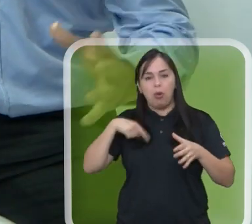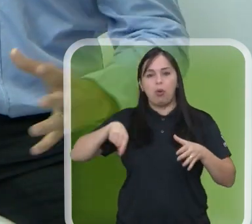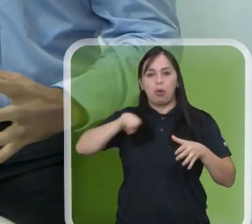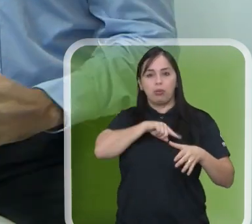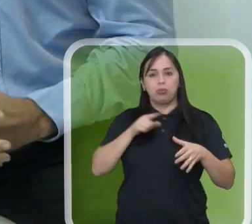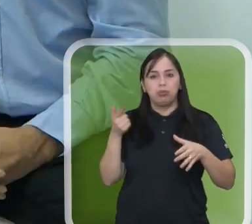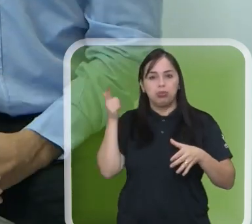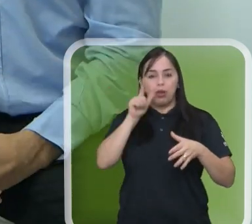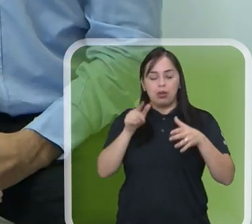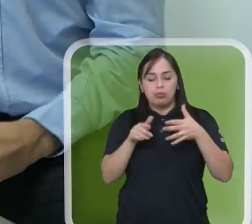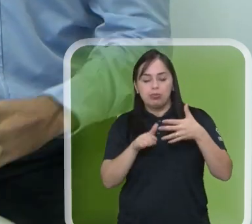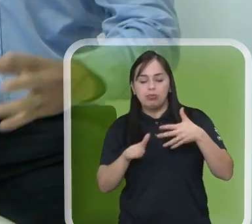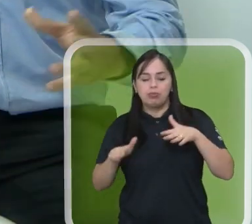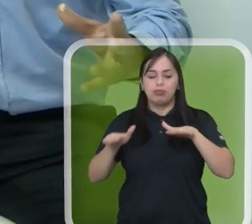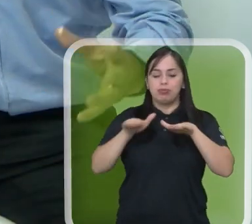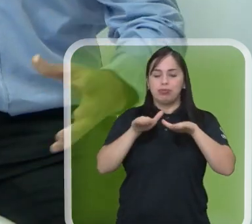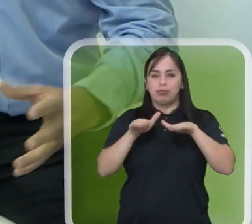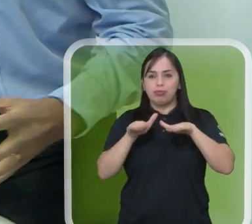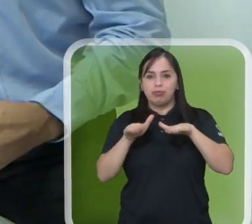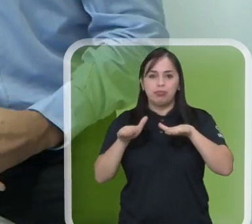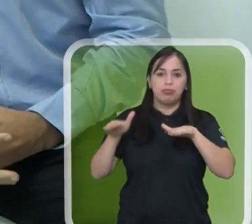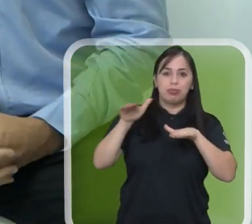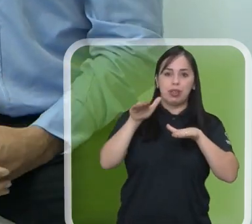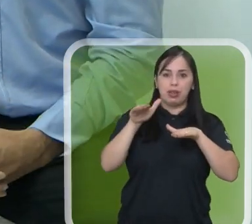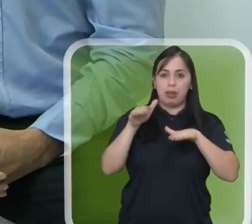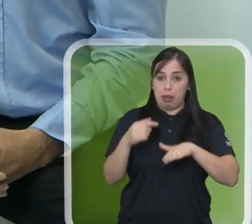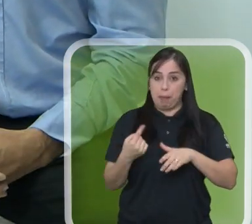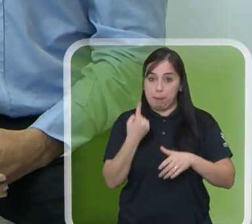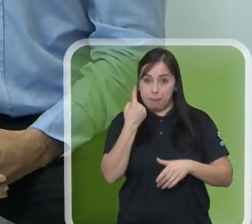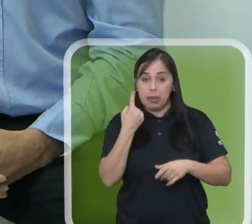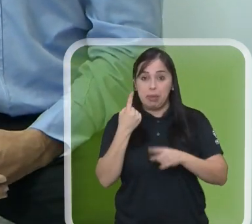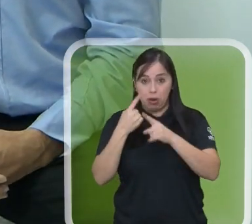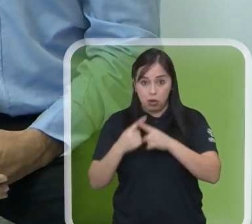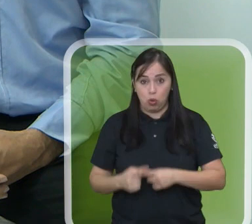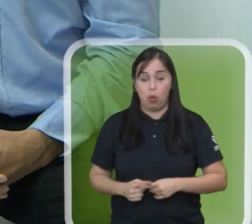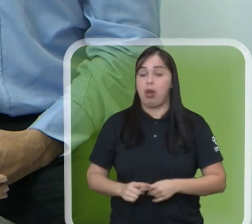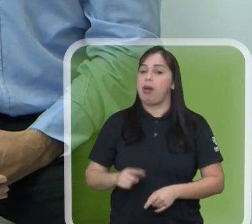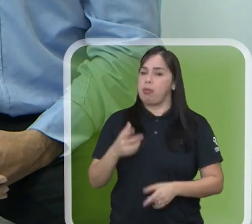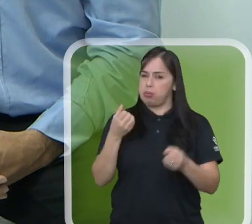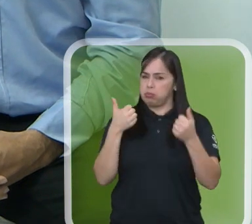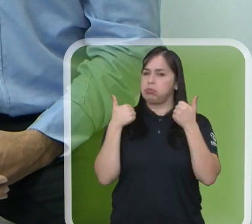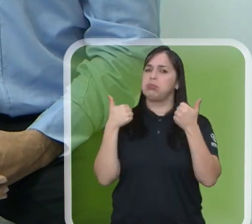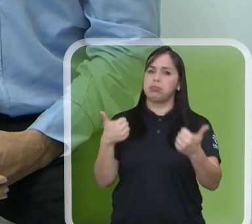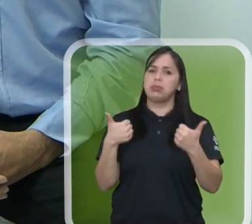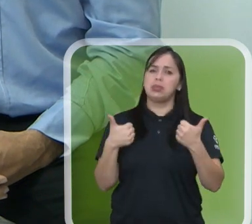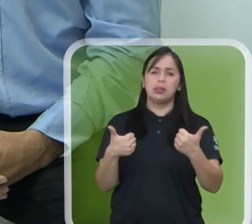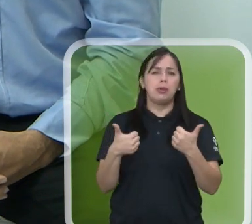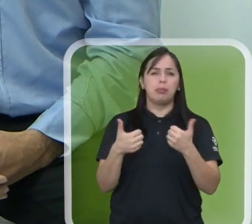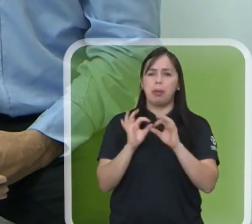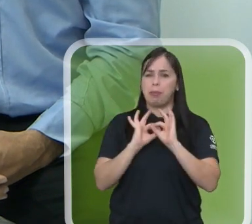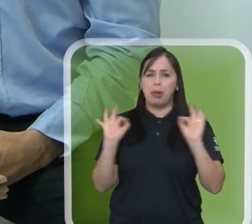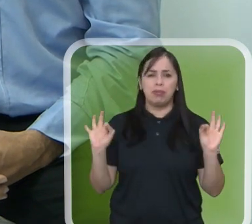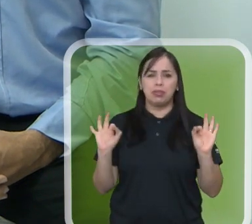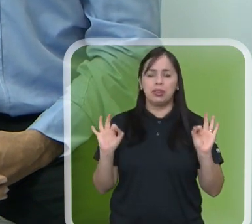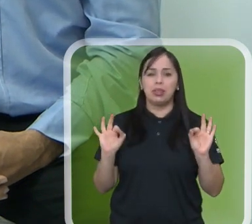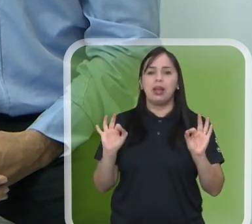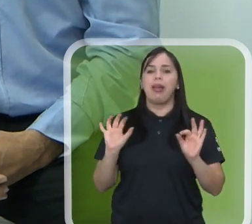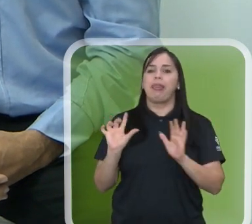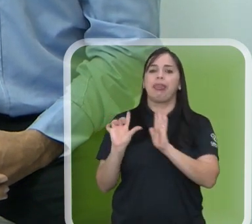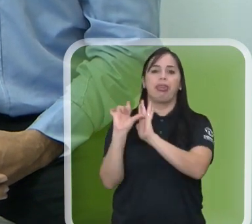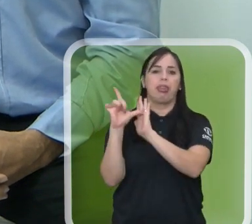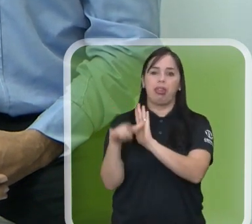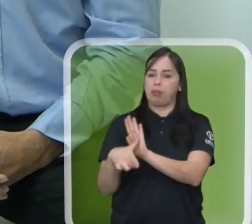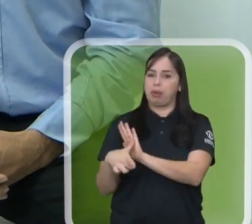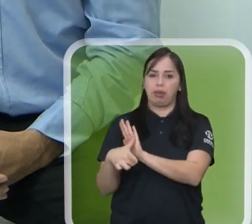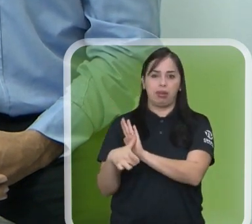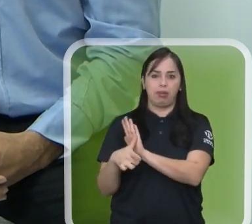limite. Ele foi bem na primeira fase, eram mais clubes, normal, ele foi bem. E depois ele não conseguiu,